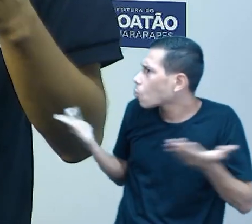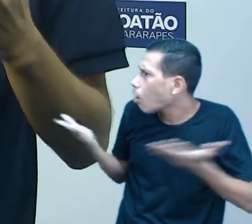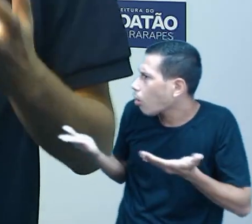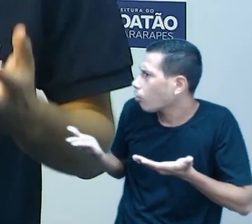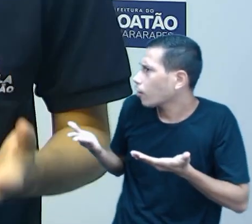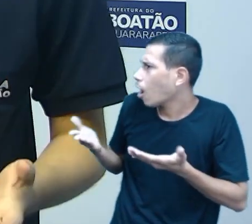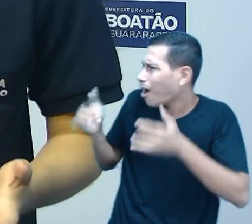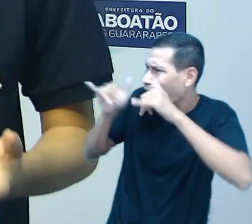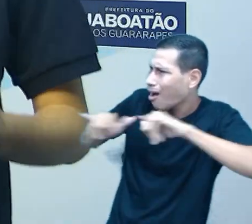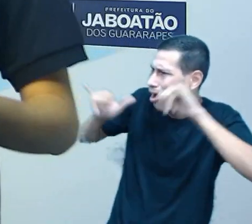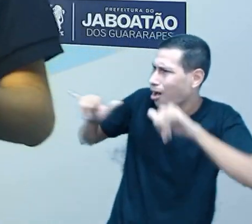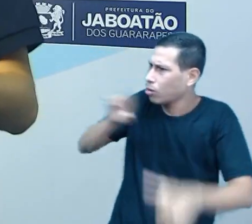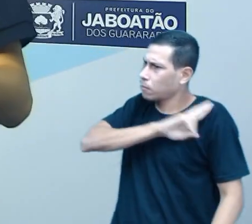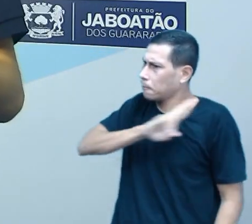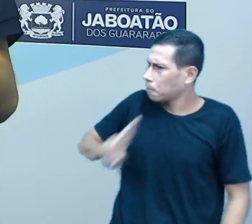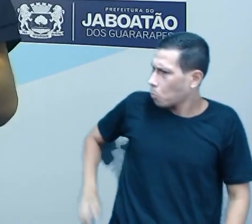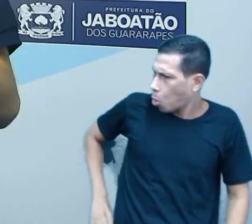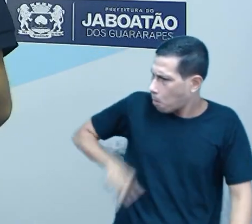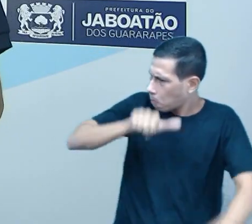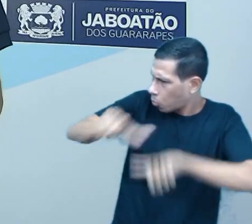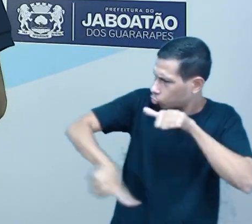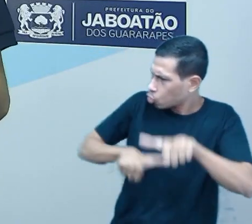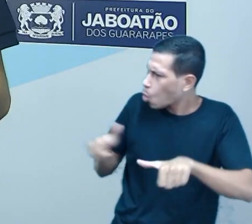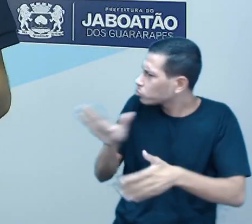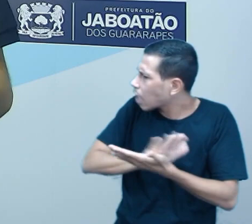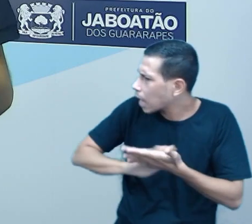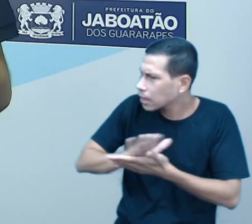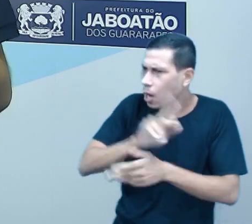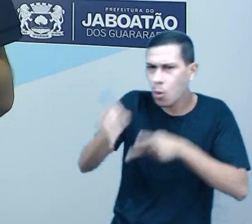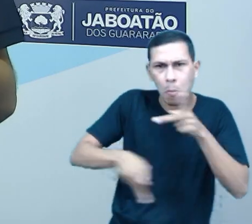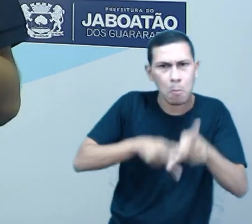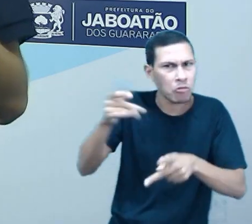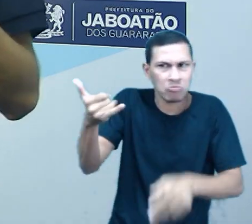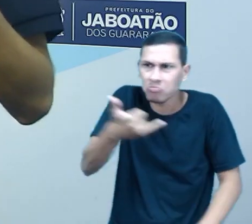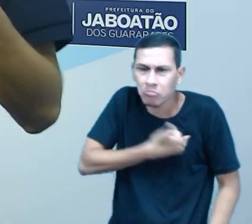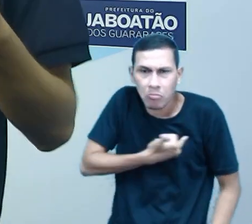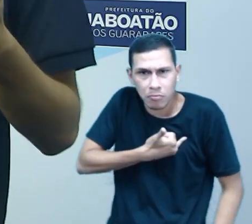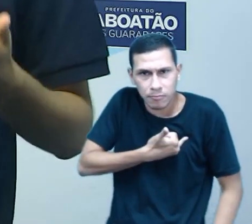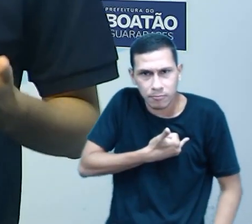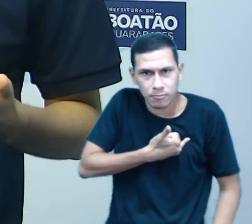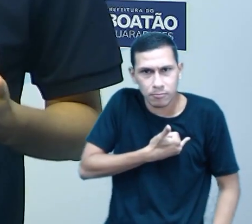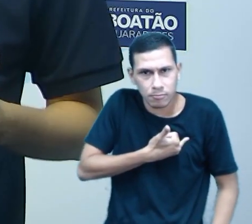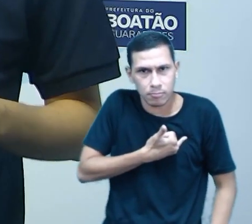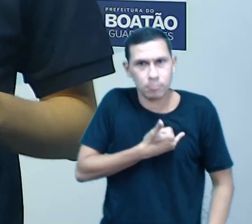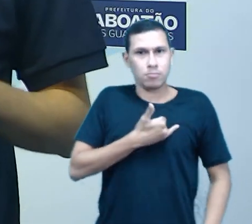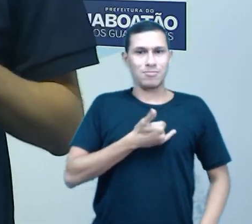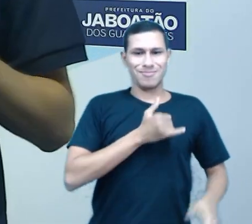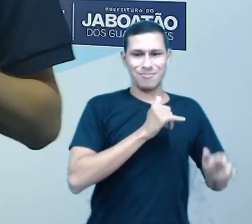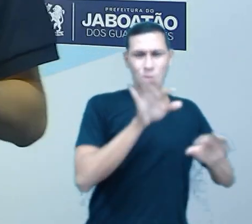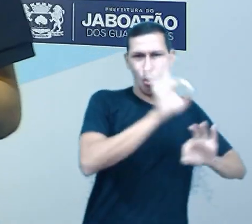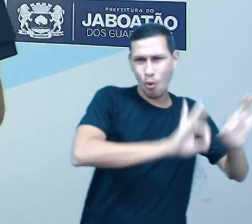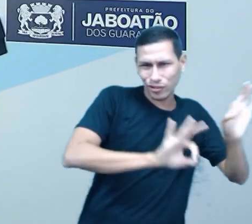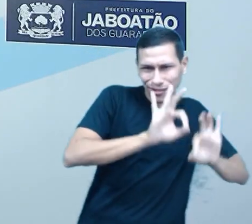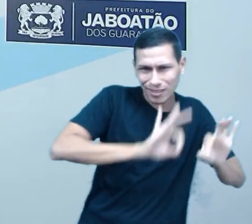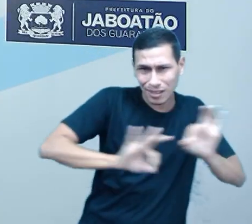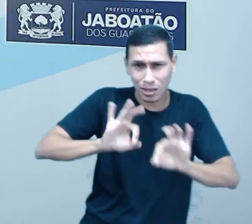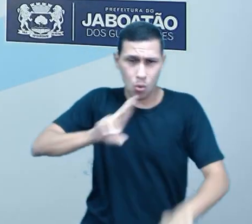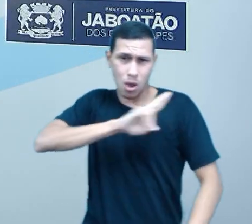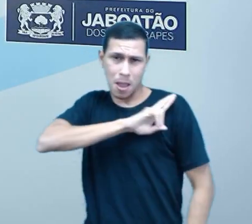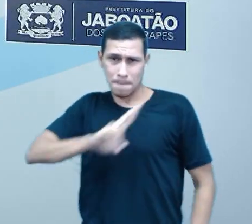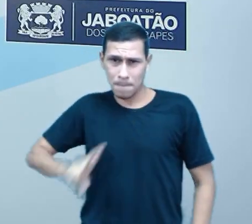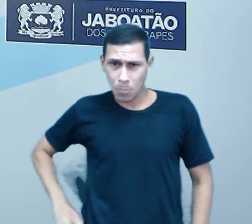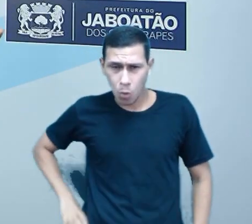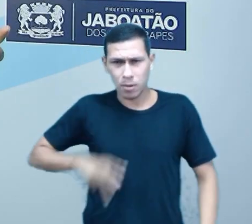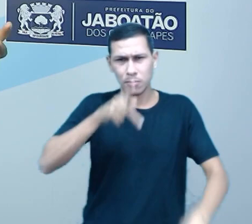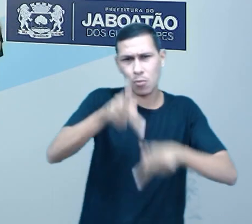completamente bestializada. Significando que, no processo de instalação da República, a população brasileira, a